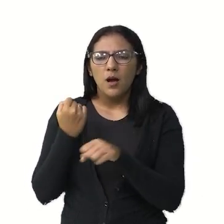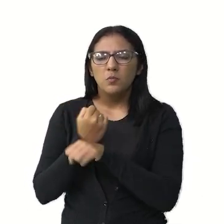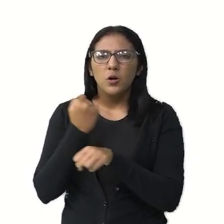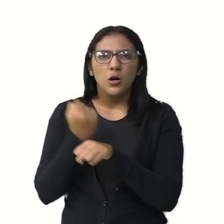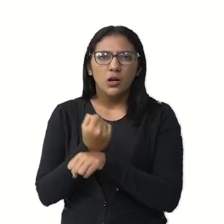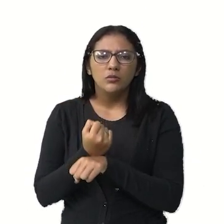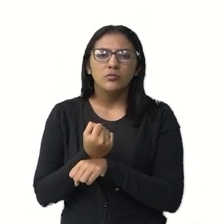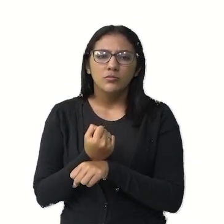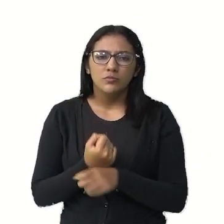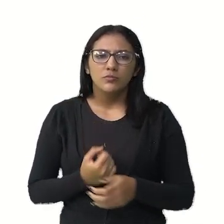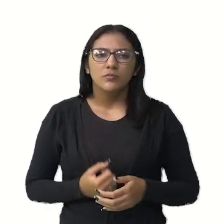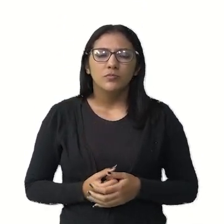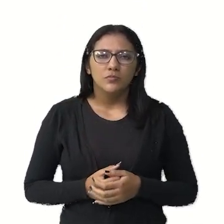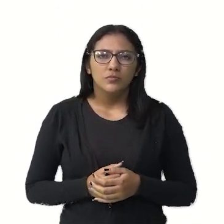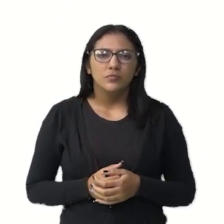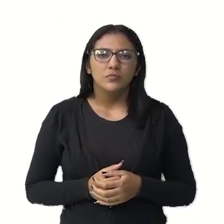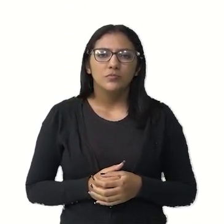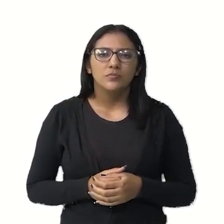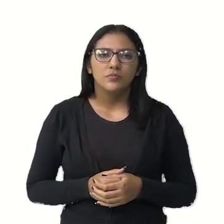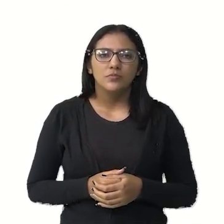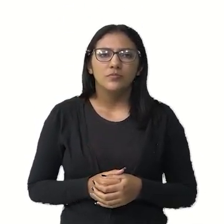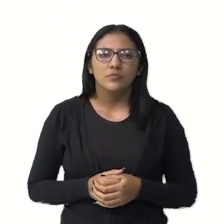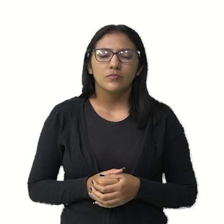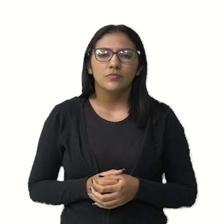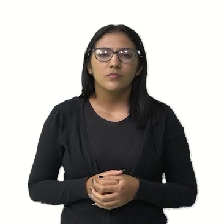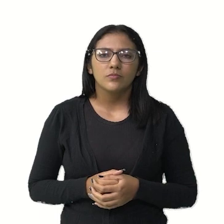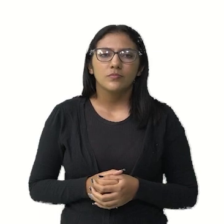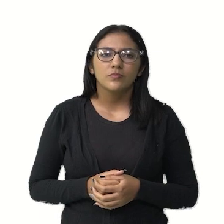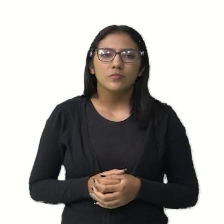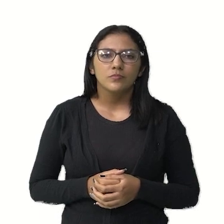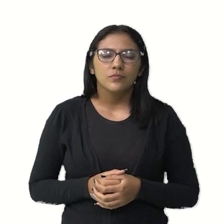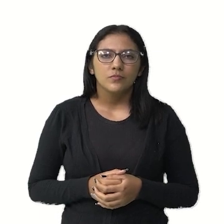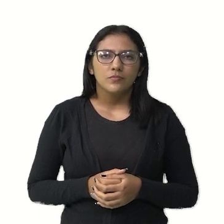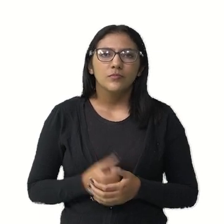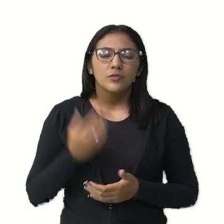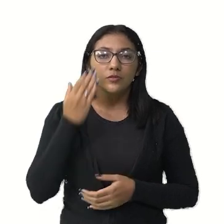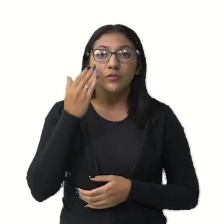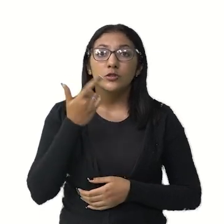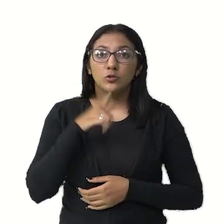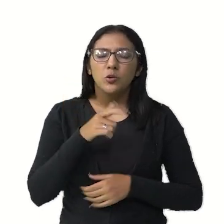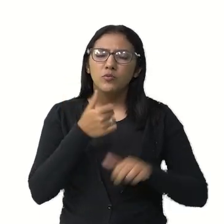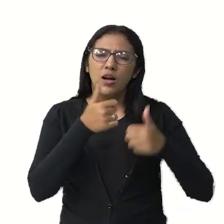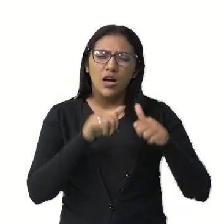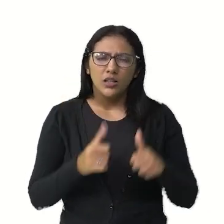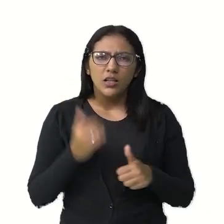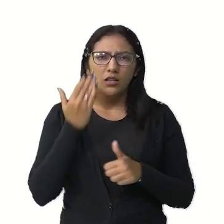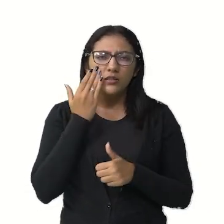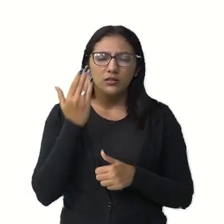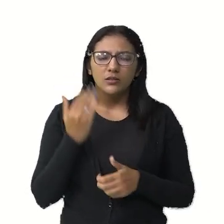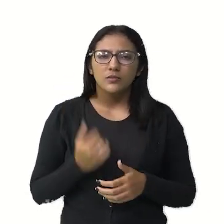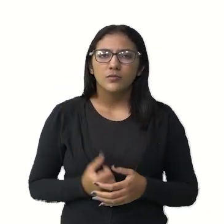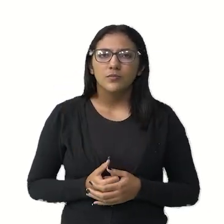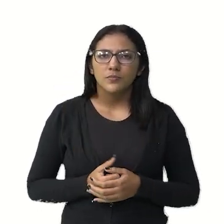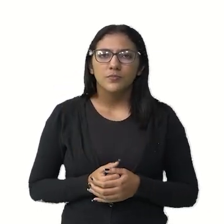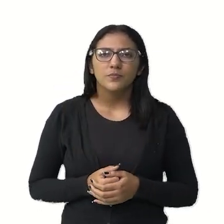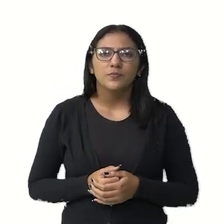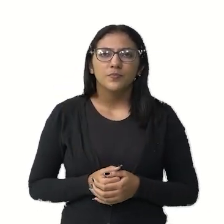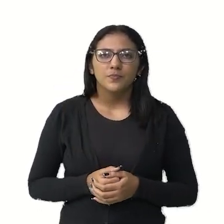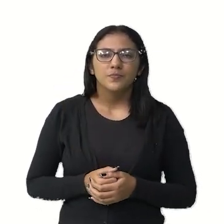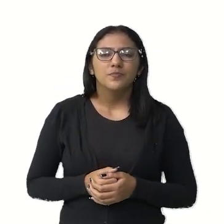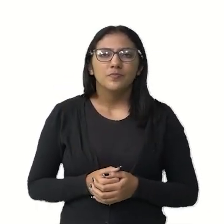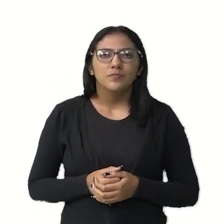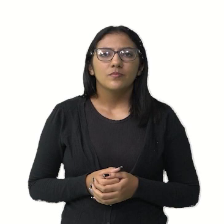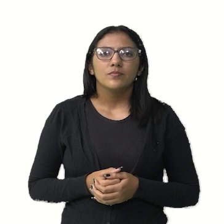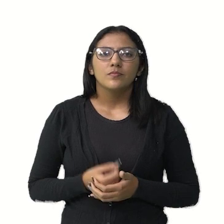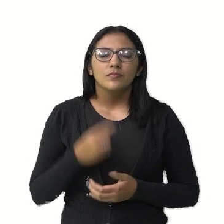né? O mesmo projeto? Então vamos fazer de novo a nossa análise. Nós temos